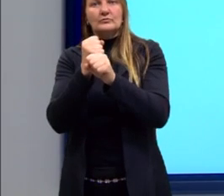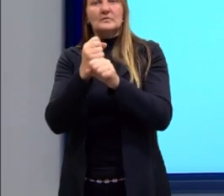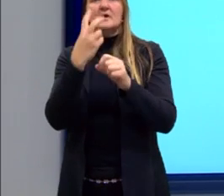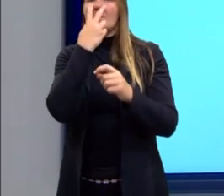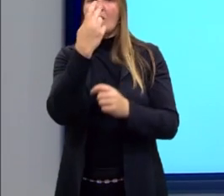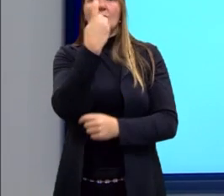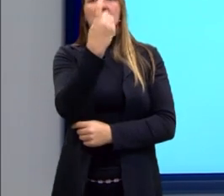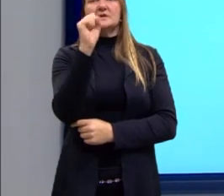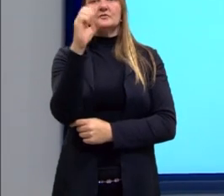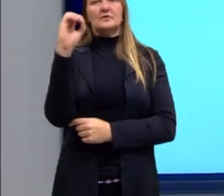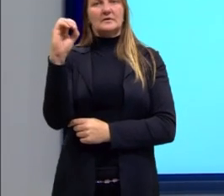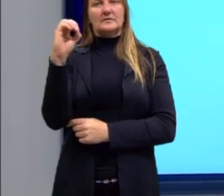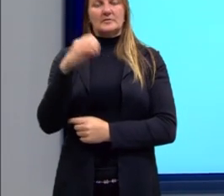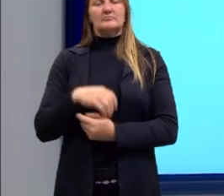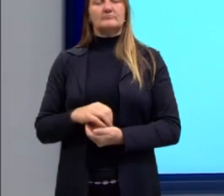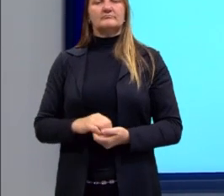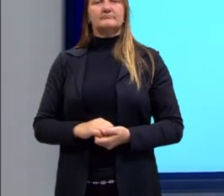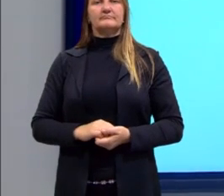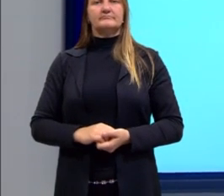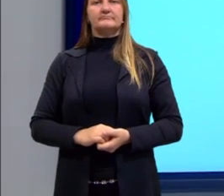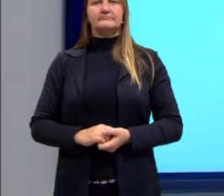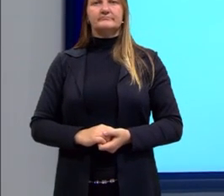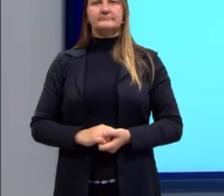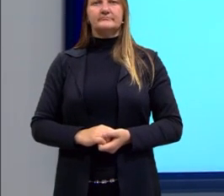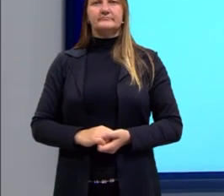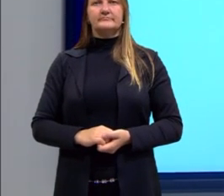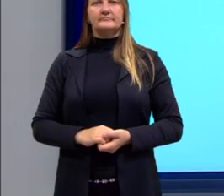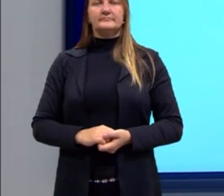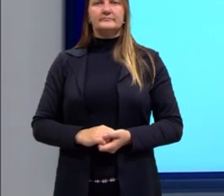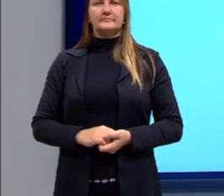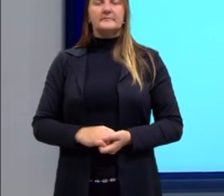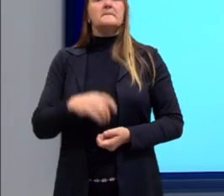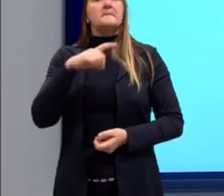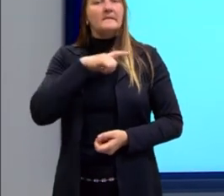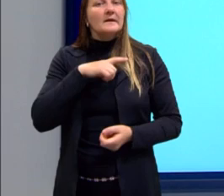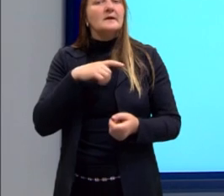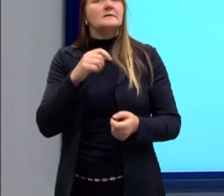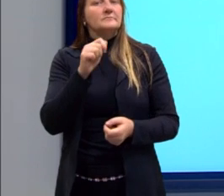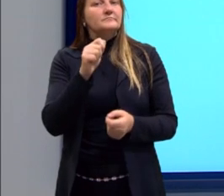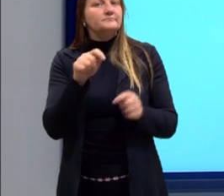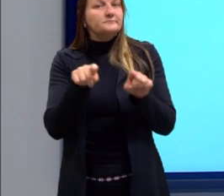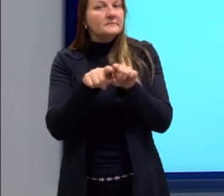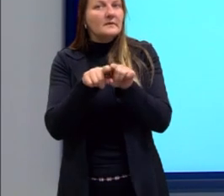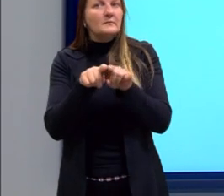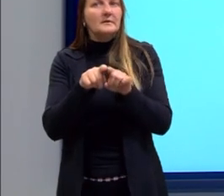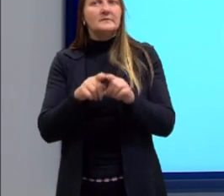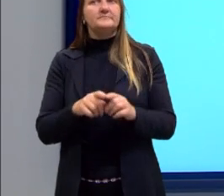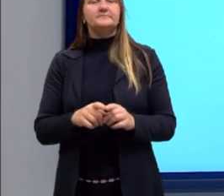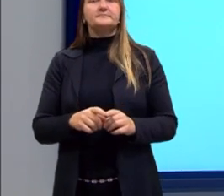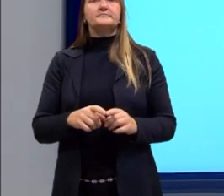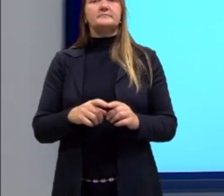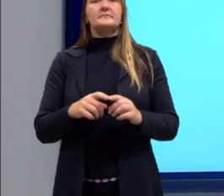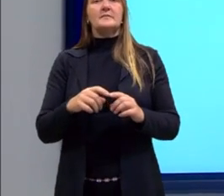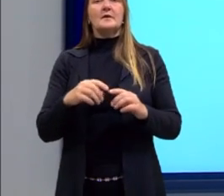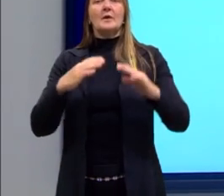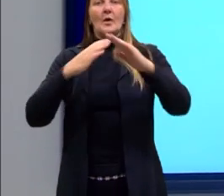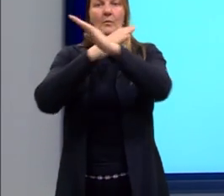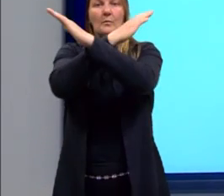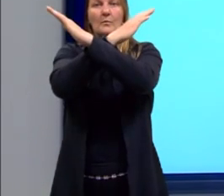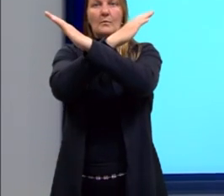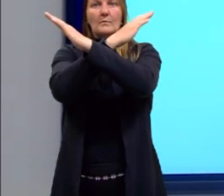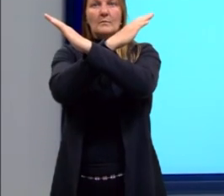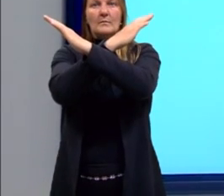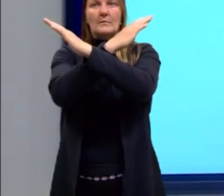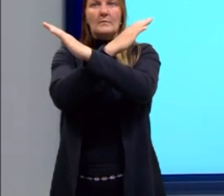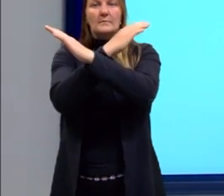equivale 180 graus C nós temos então né os ângulos opostos pelo vértice